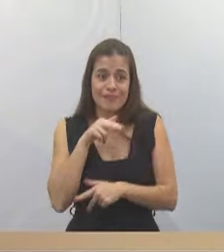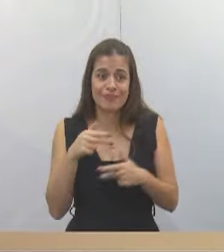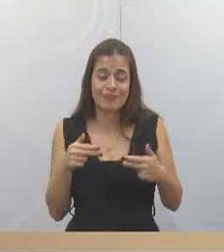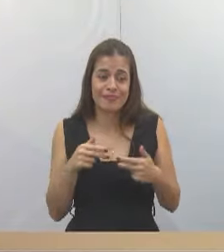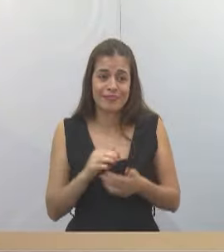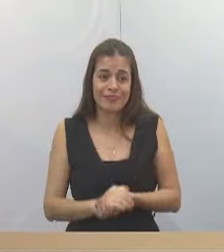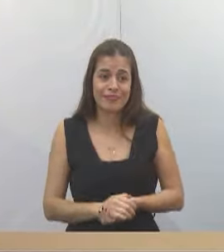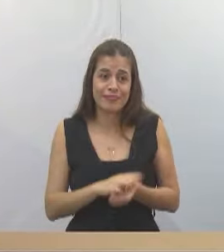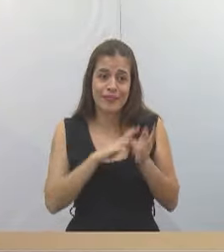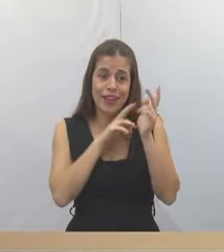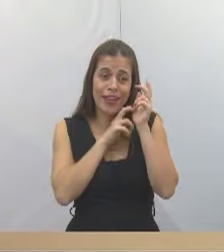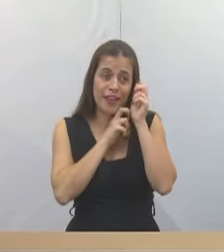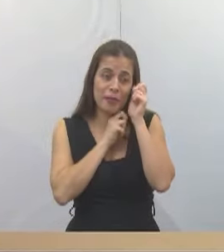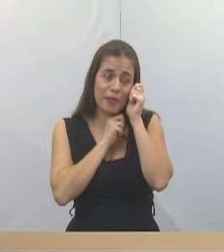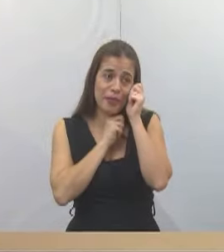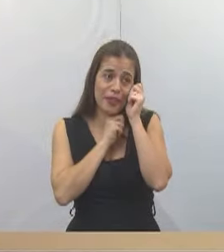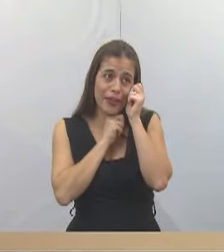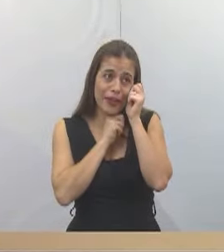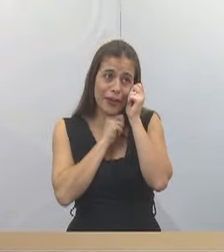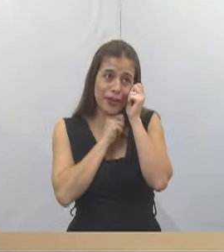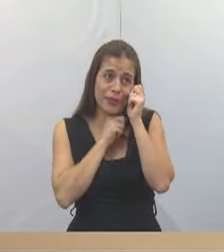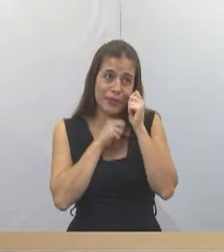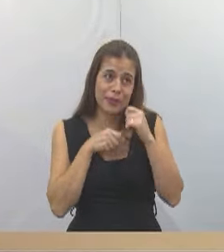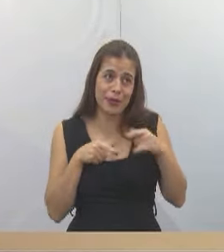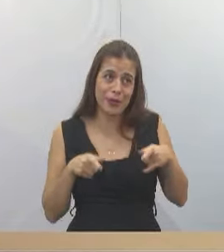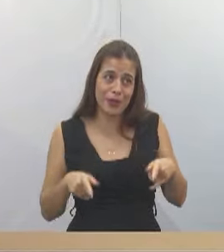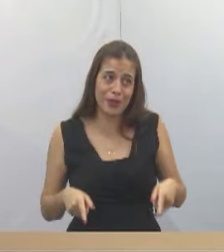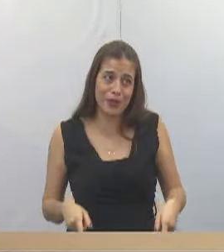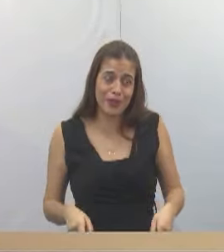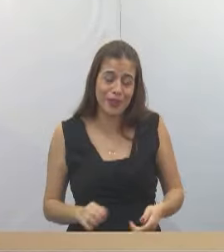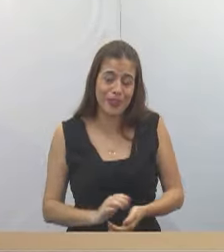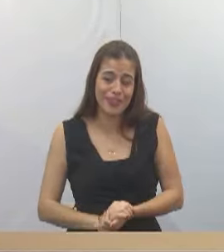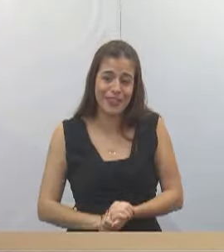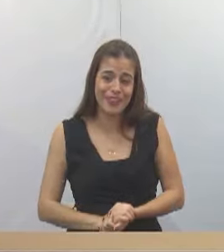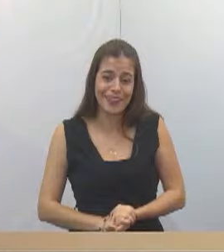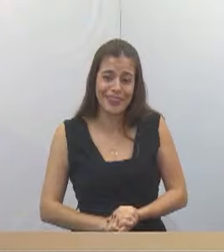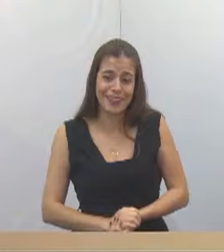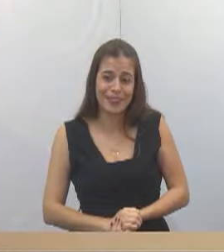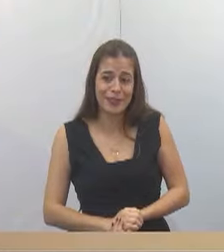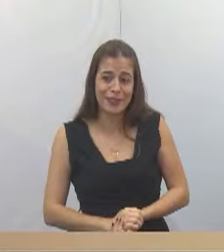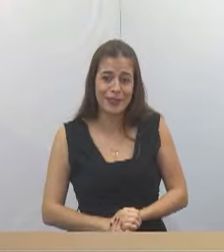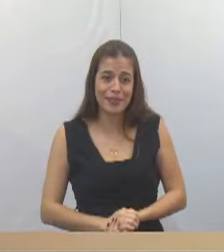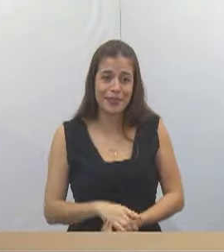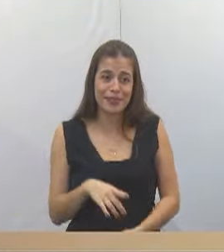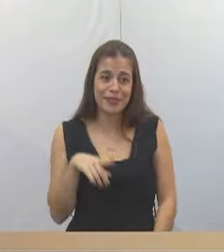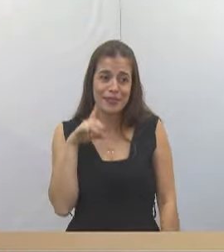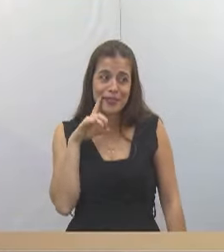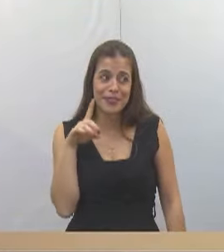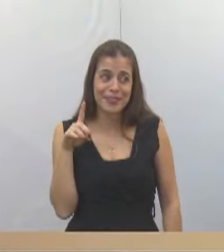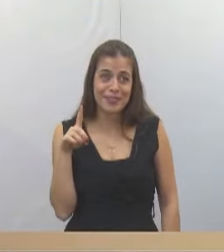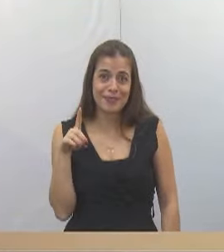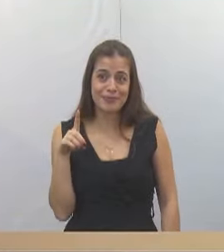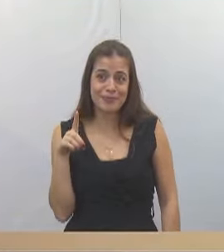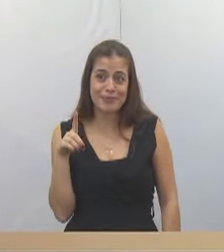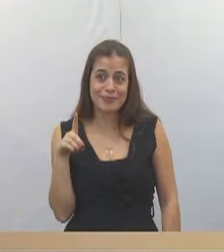na cama. E eu vou ser bem sincero, tem dias, vereadora, que ela está